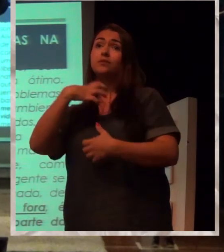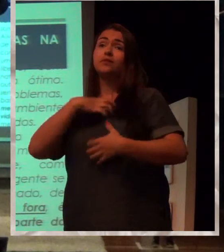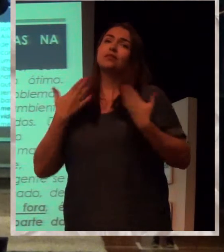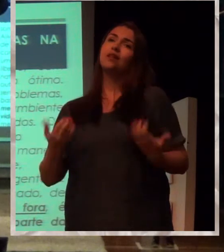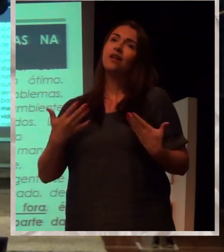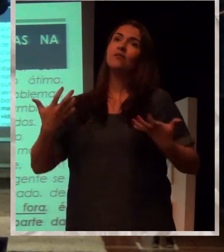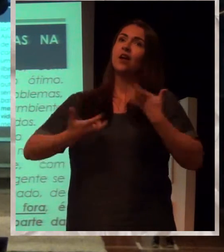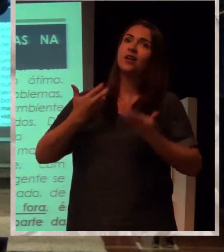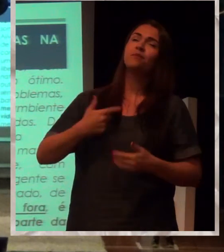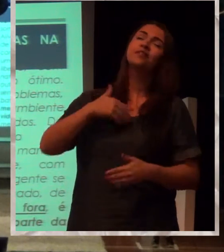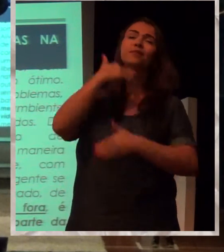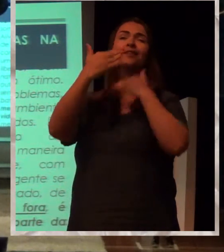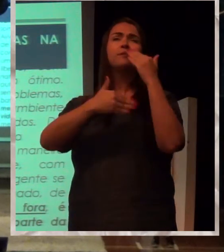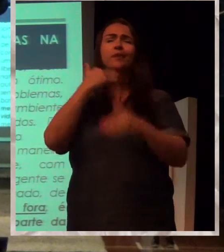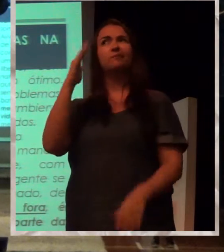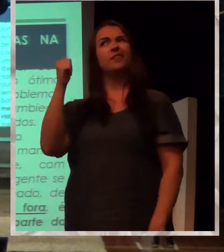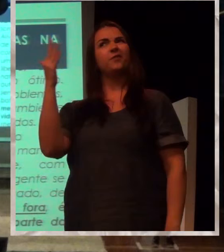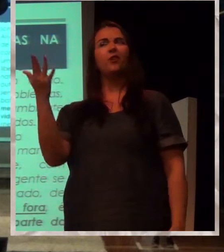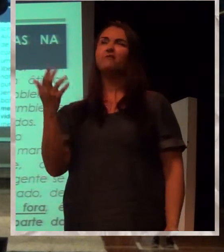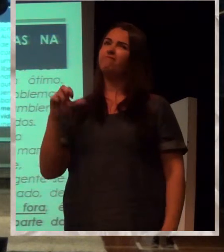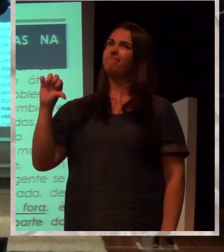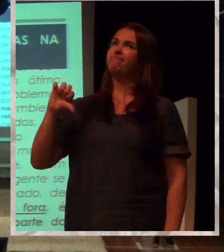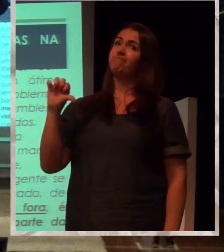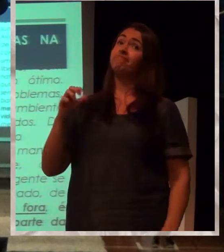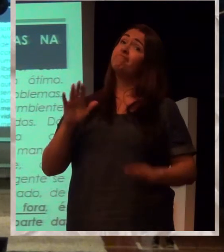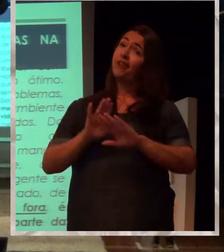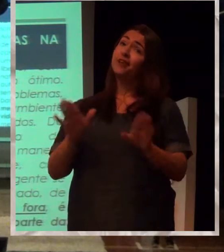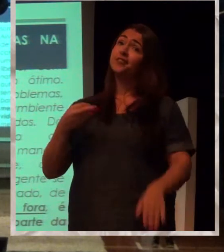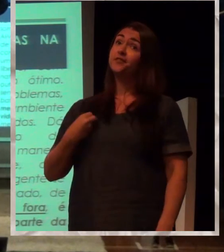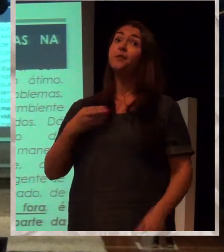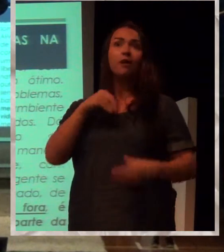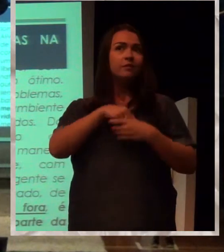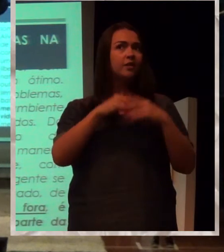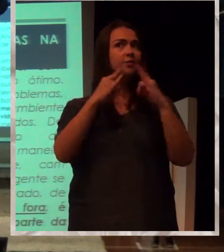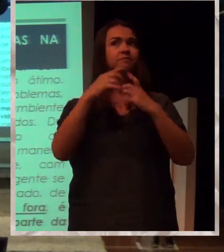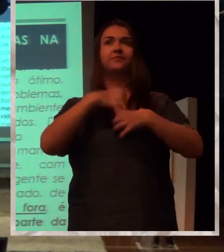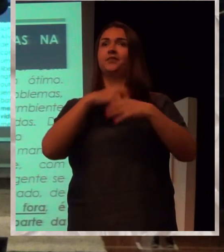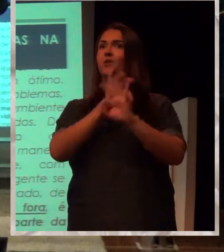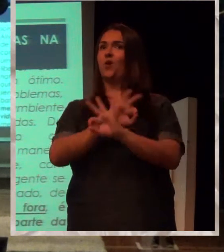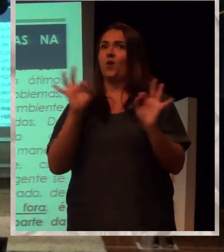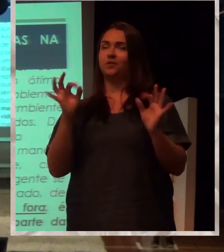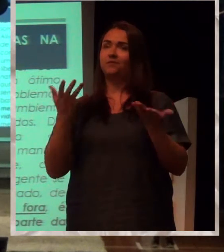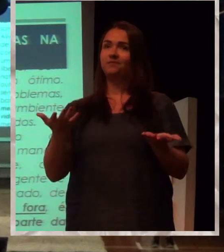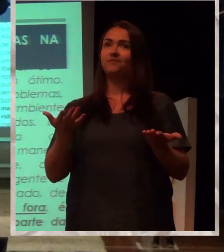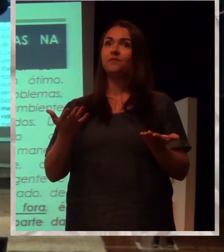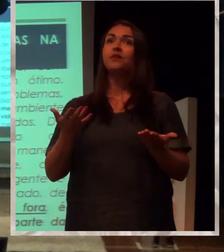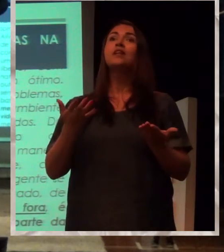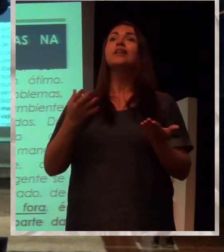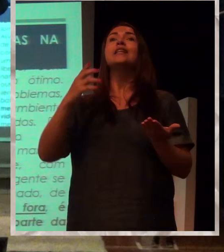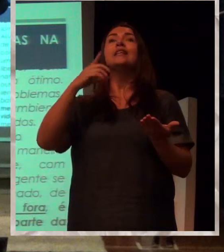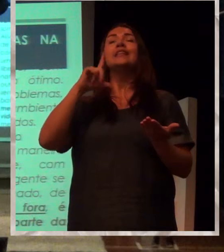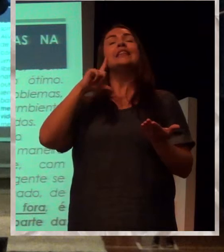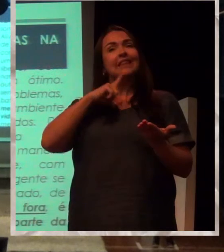de bater papo. Lá fora é meio ruim, faz parte da vida, mas aqui no INES me sinto ótimo. Então, você vê